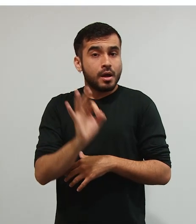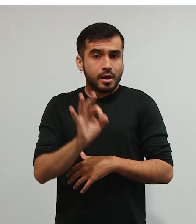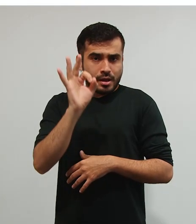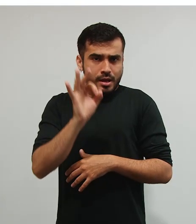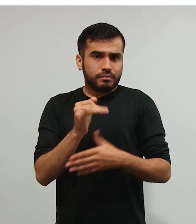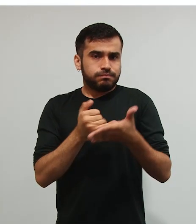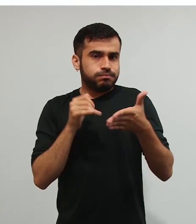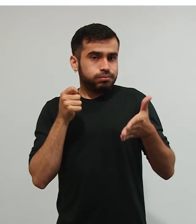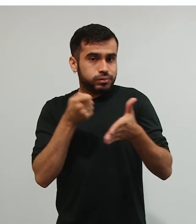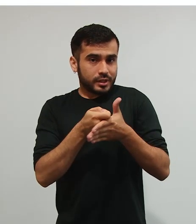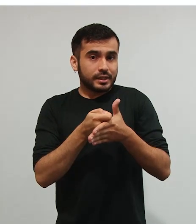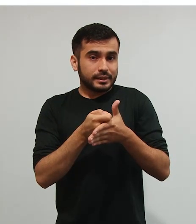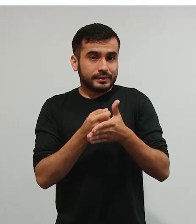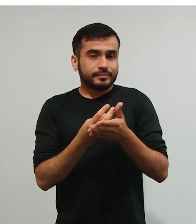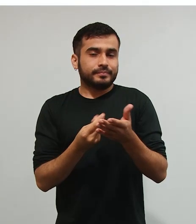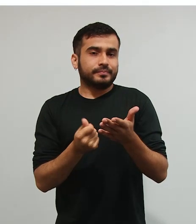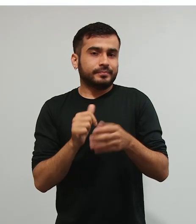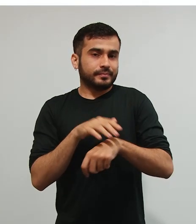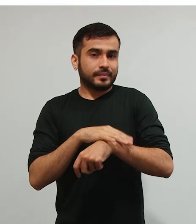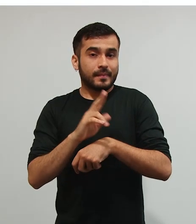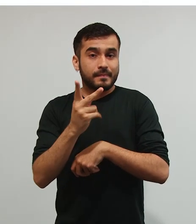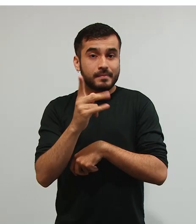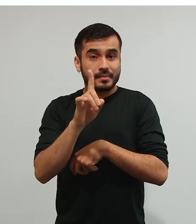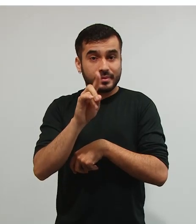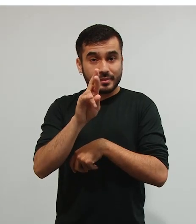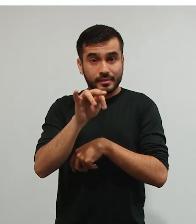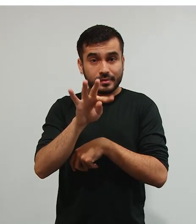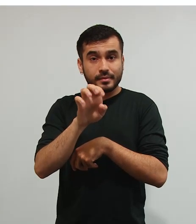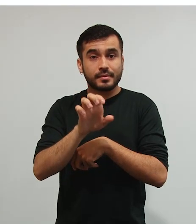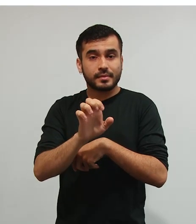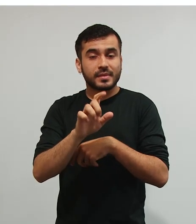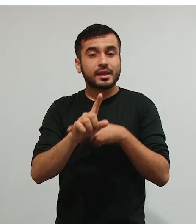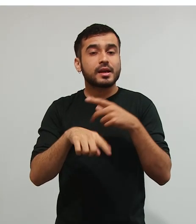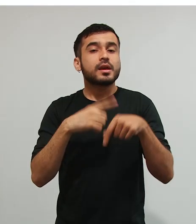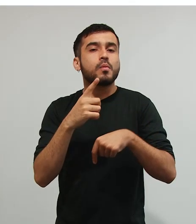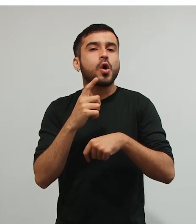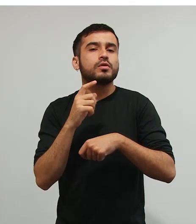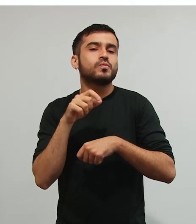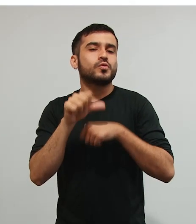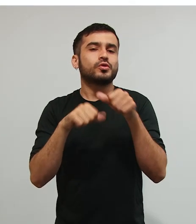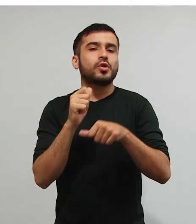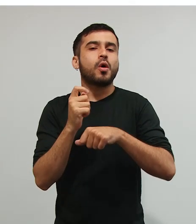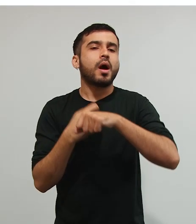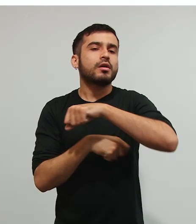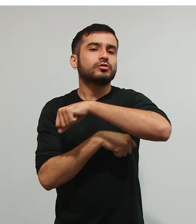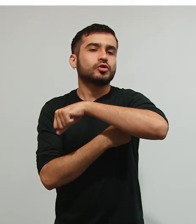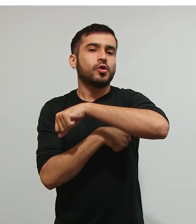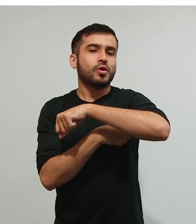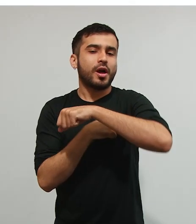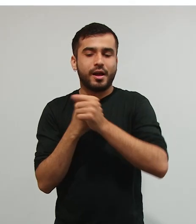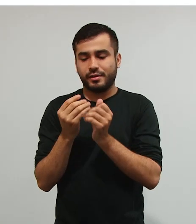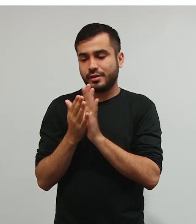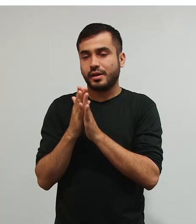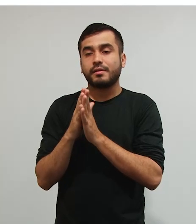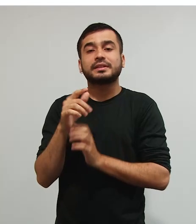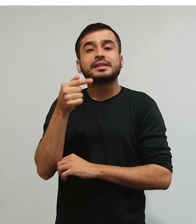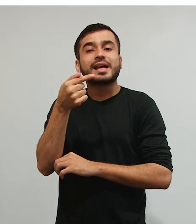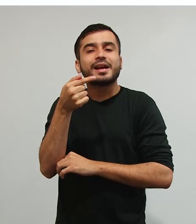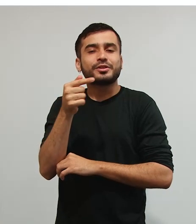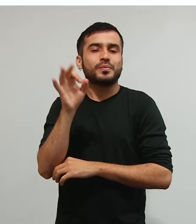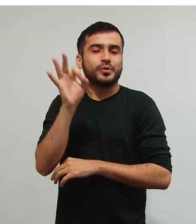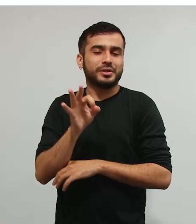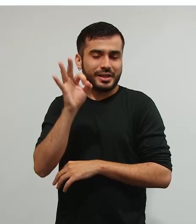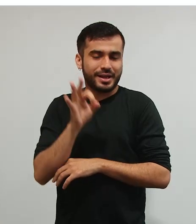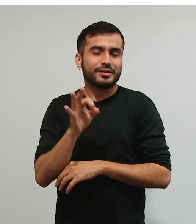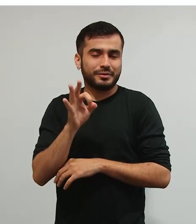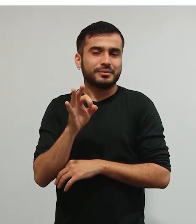22% de IPI quando era considerado hidratante. Passou considerado desodorante, 7% de IPI. E vou até